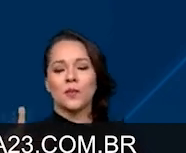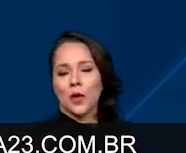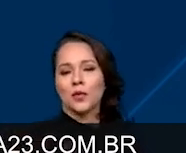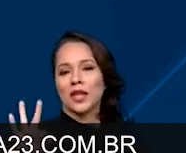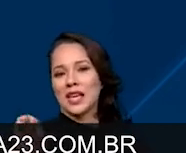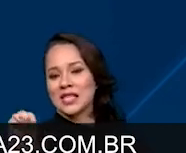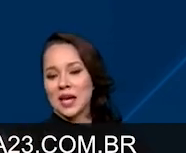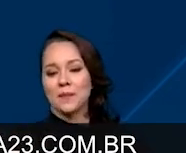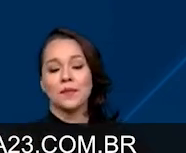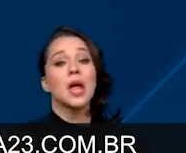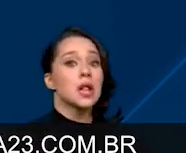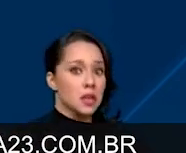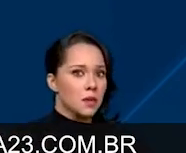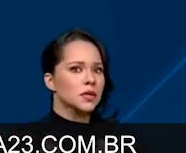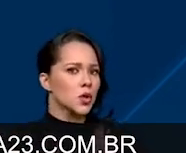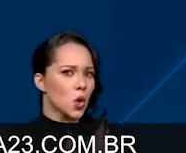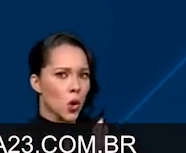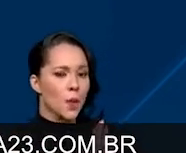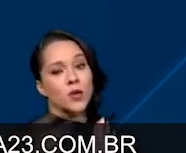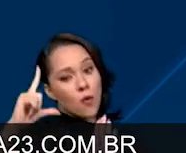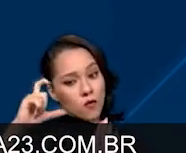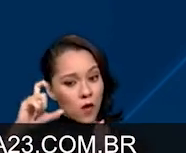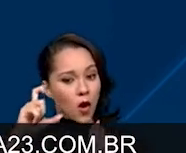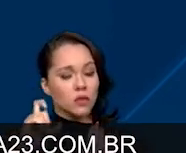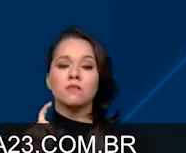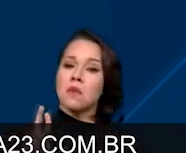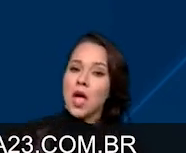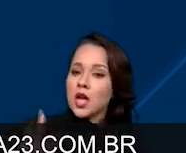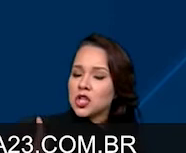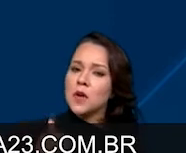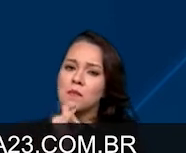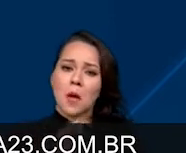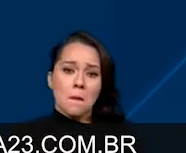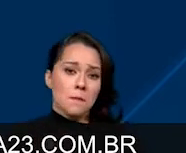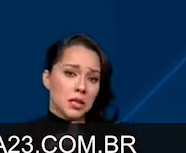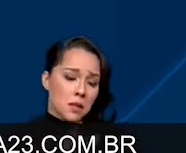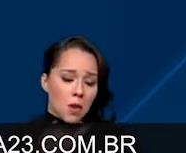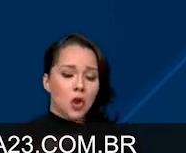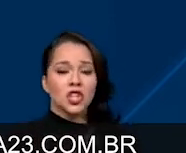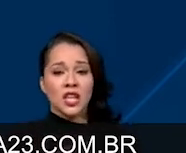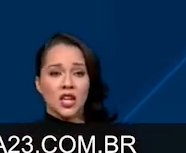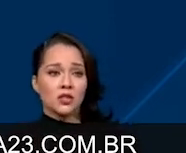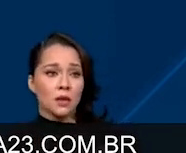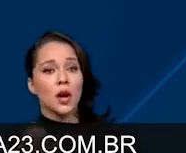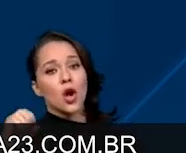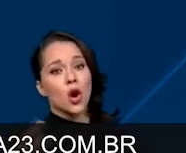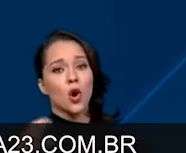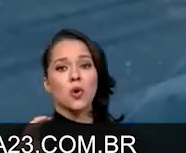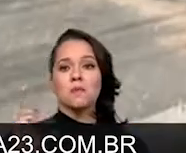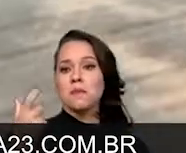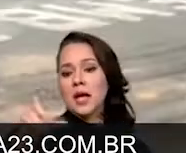TSE. Deve também ter um documento com foto, como RG, passaporte, carteira de trabalho ou